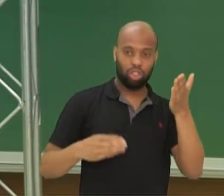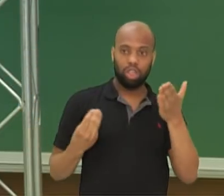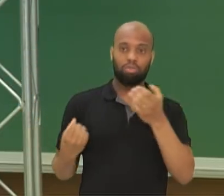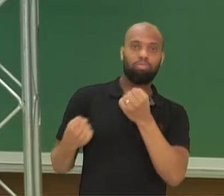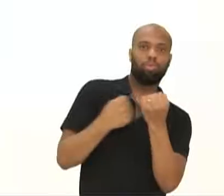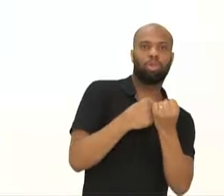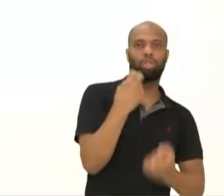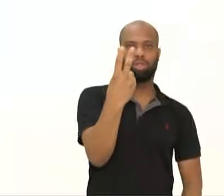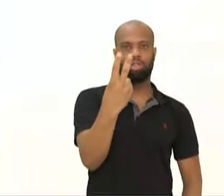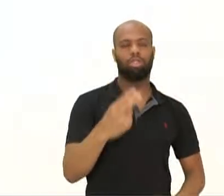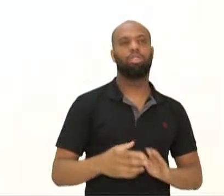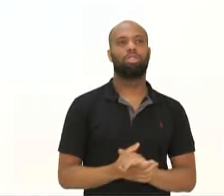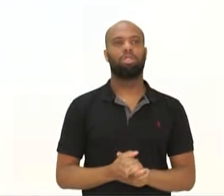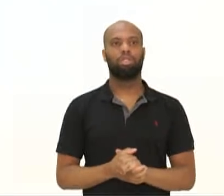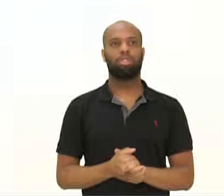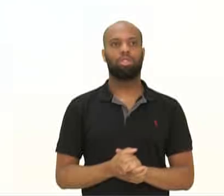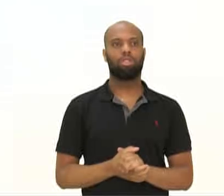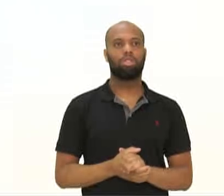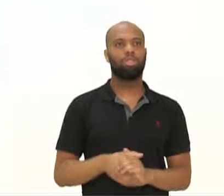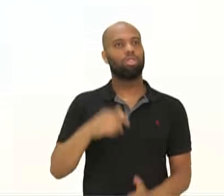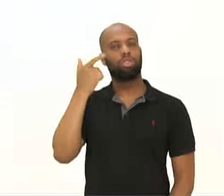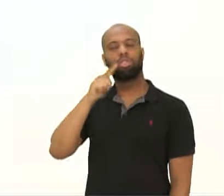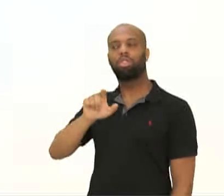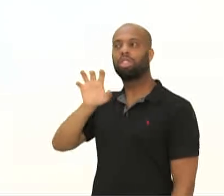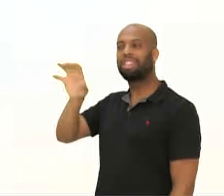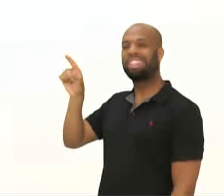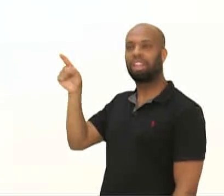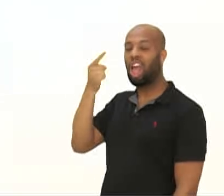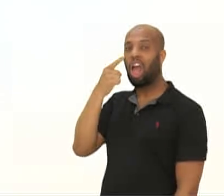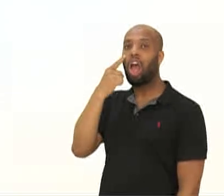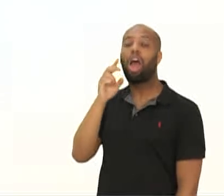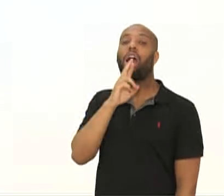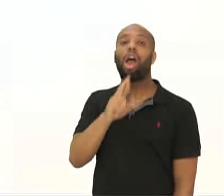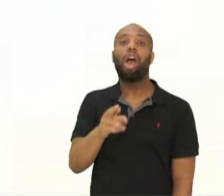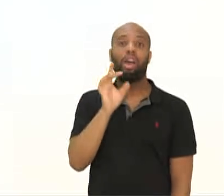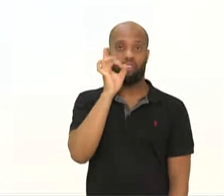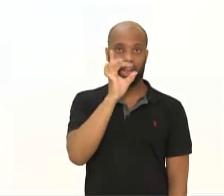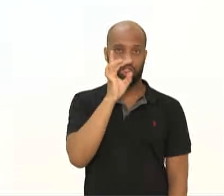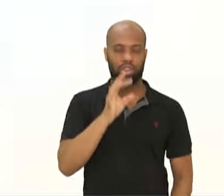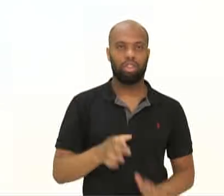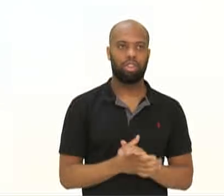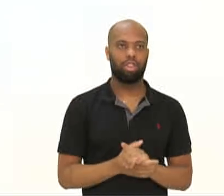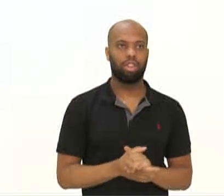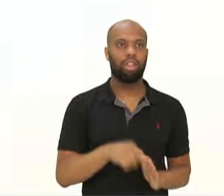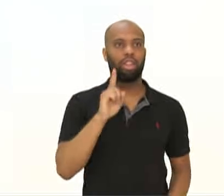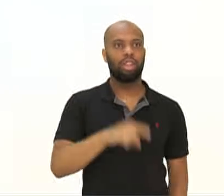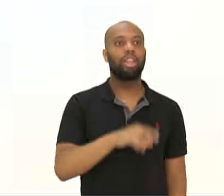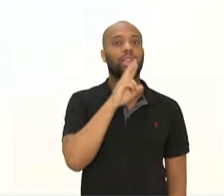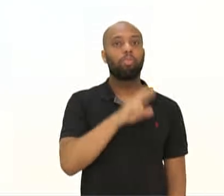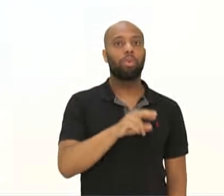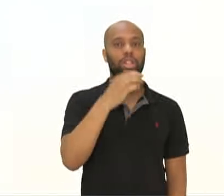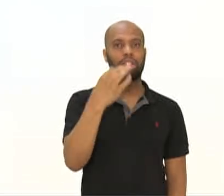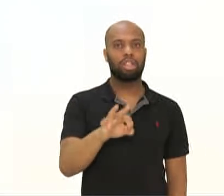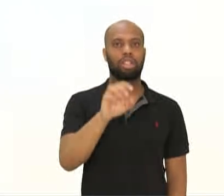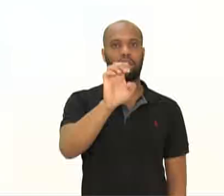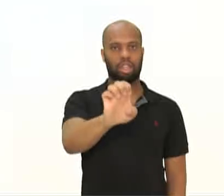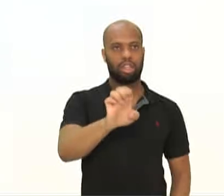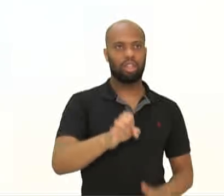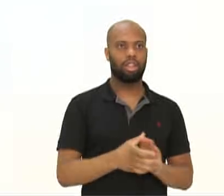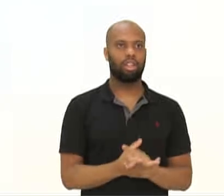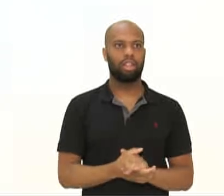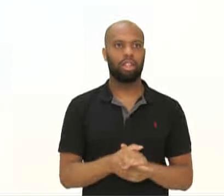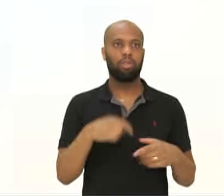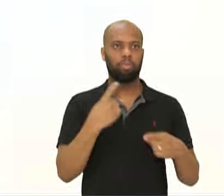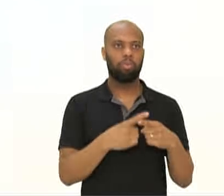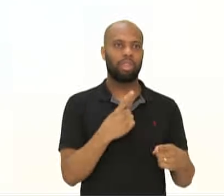faz isso, nós encontramos a seguinte resposta. Letra I, resposta certa. Olha só.